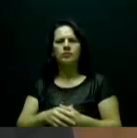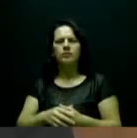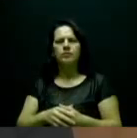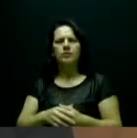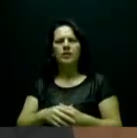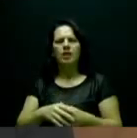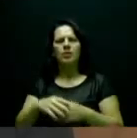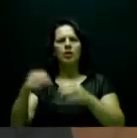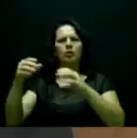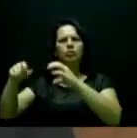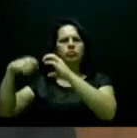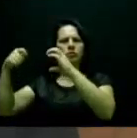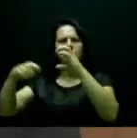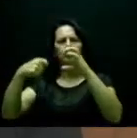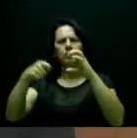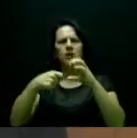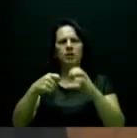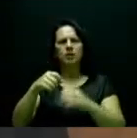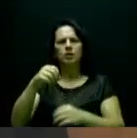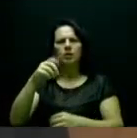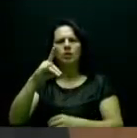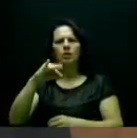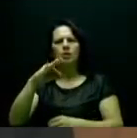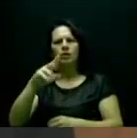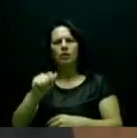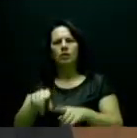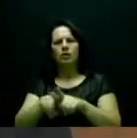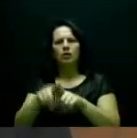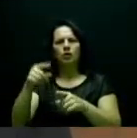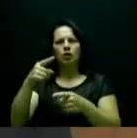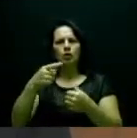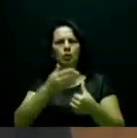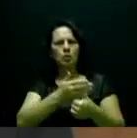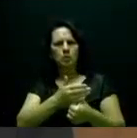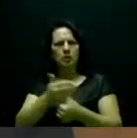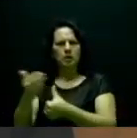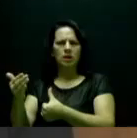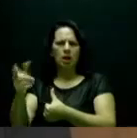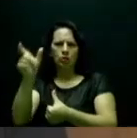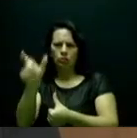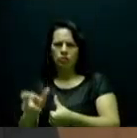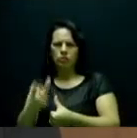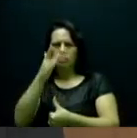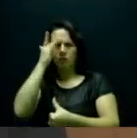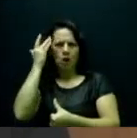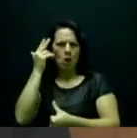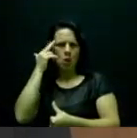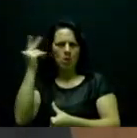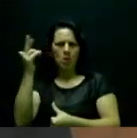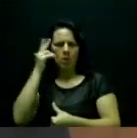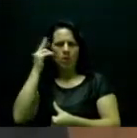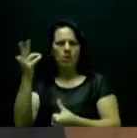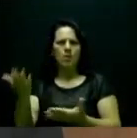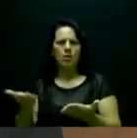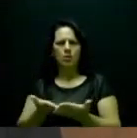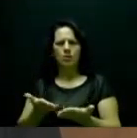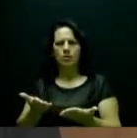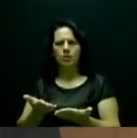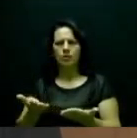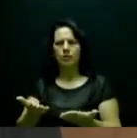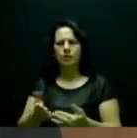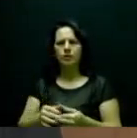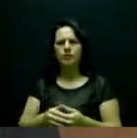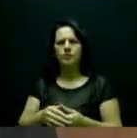essa publicação, mas assim, a crítica ao exercício do mandato, ao parlamentar, Márcio, isso é natural. Hoje o descrédito, né,